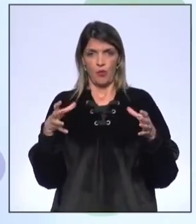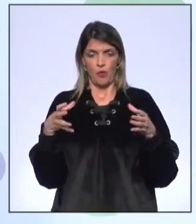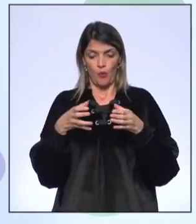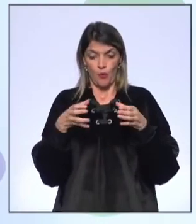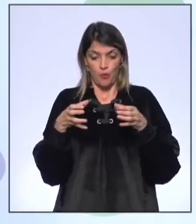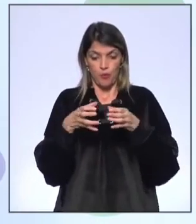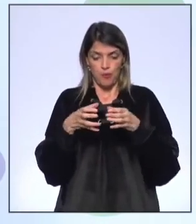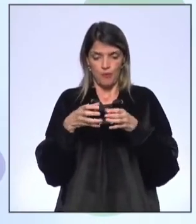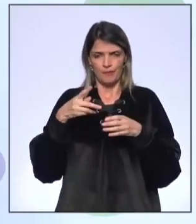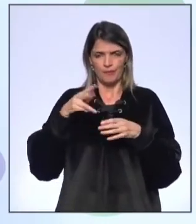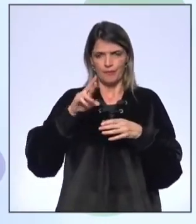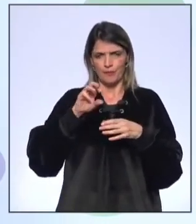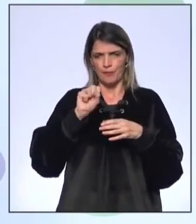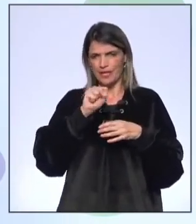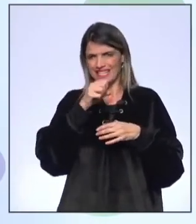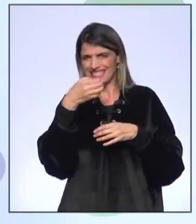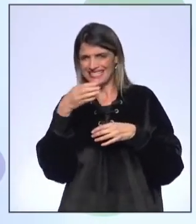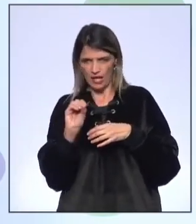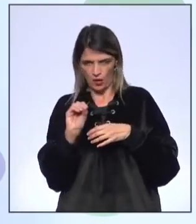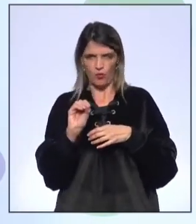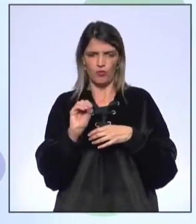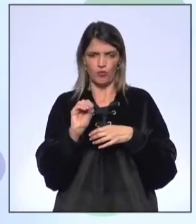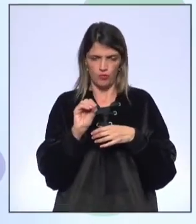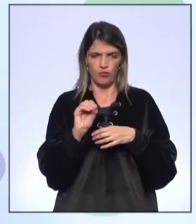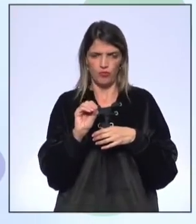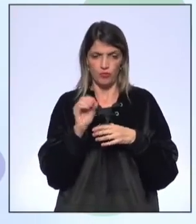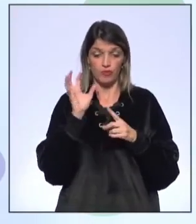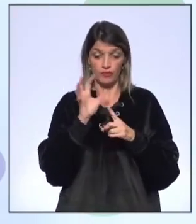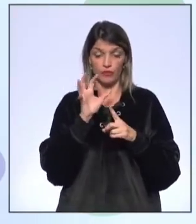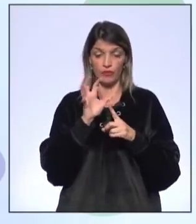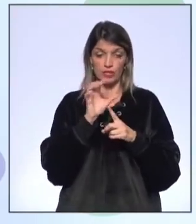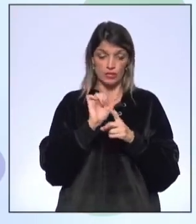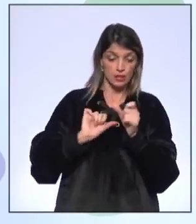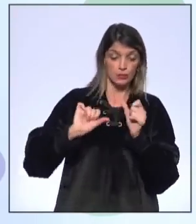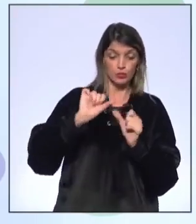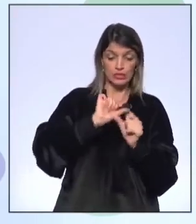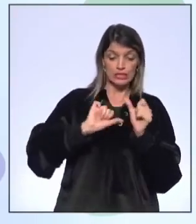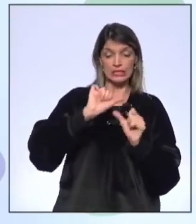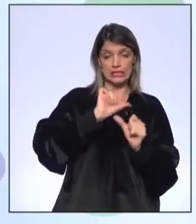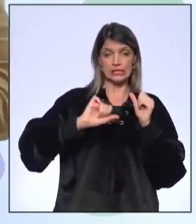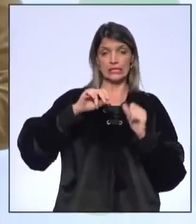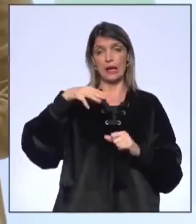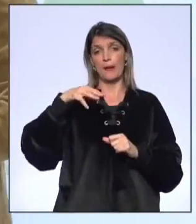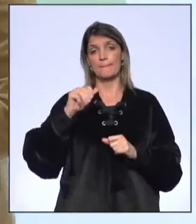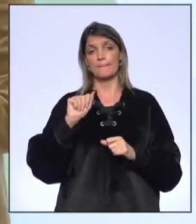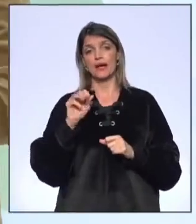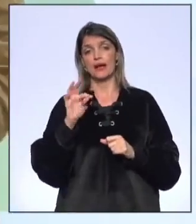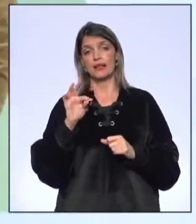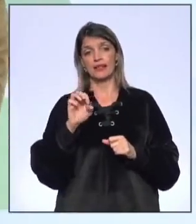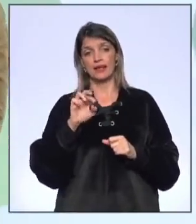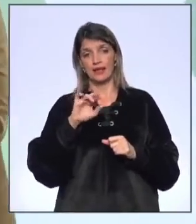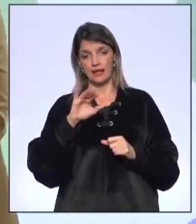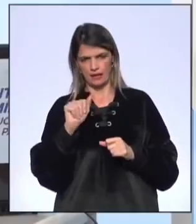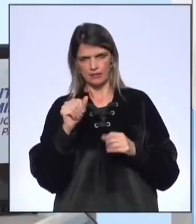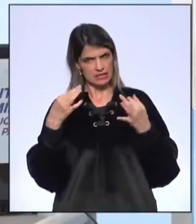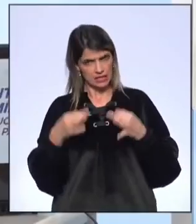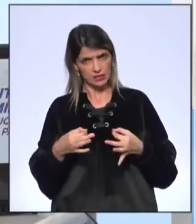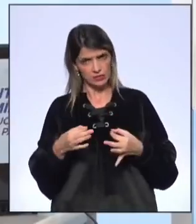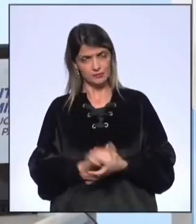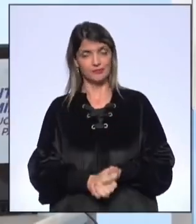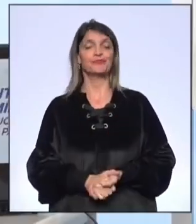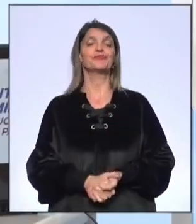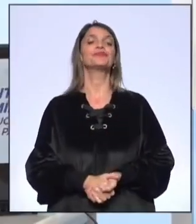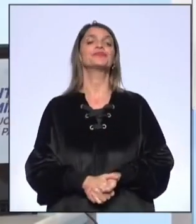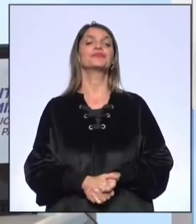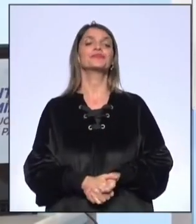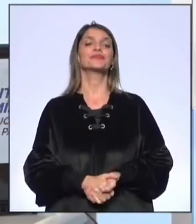também. A pressão exerce muita influência na transformação da matéria. Certo, Carol? Tranquilo? Perfeito.